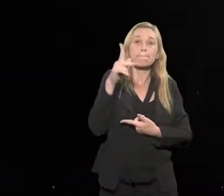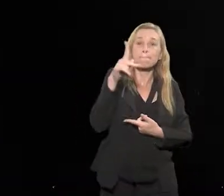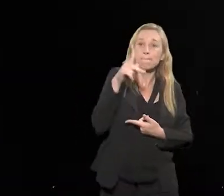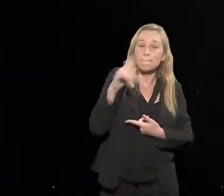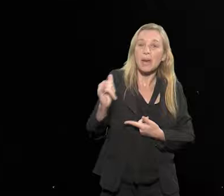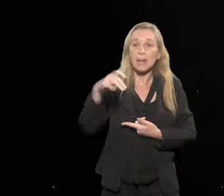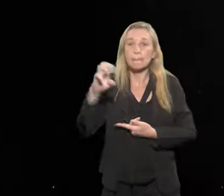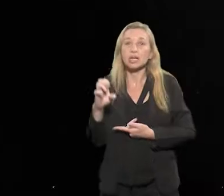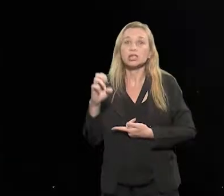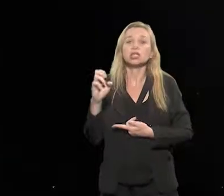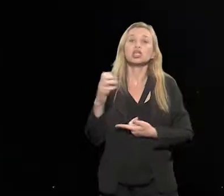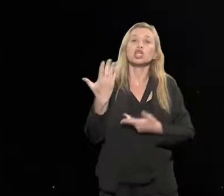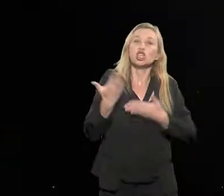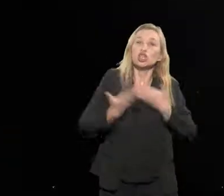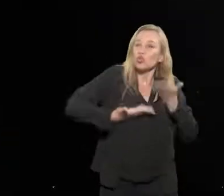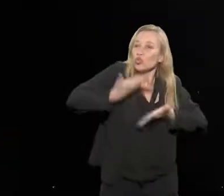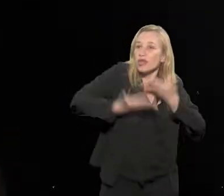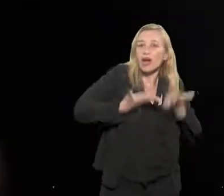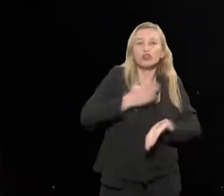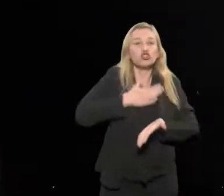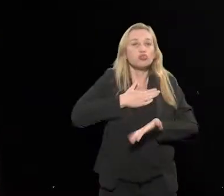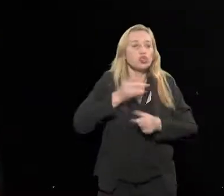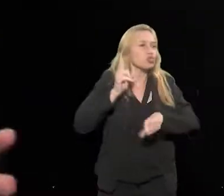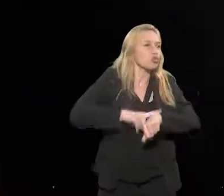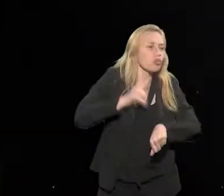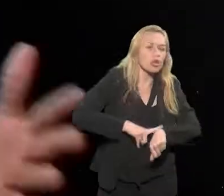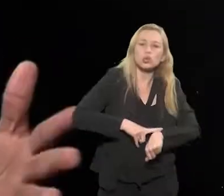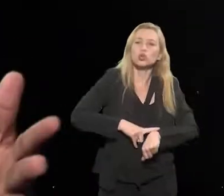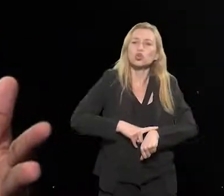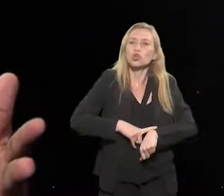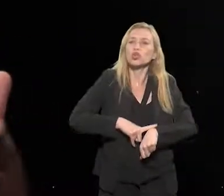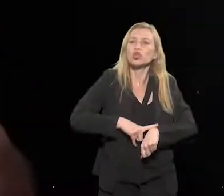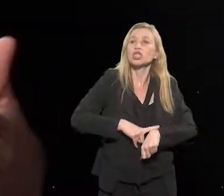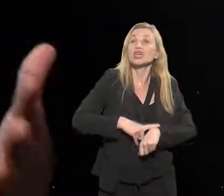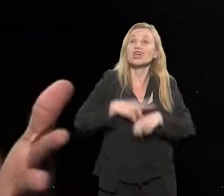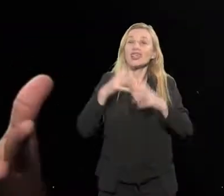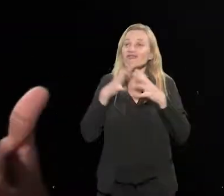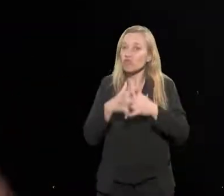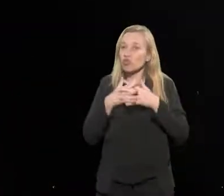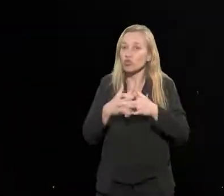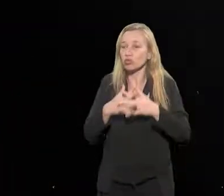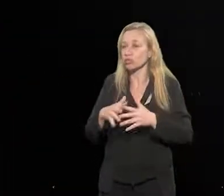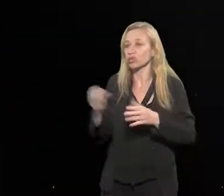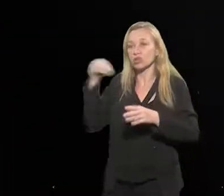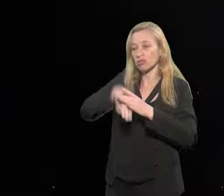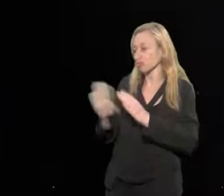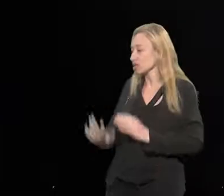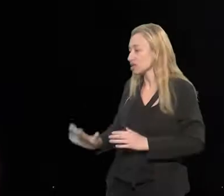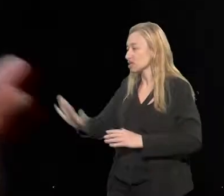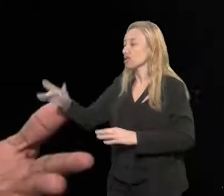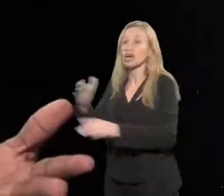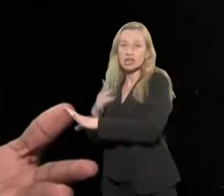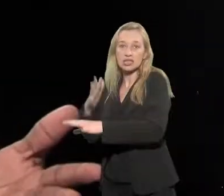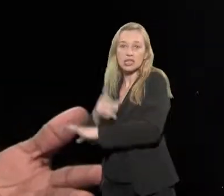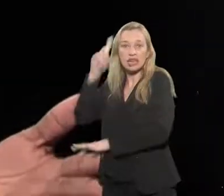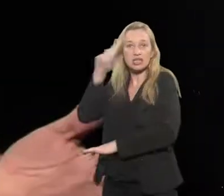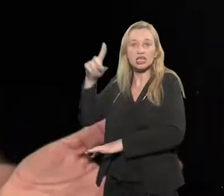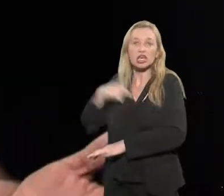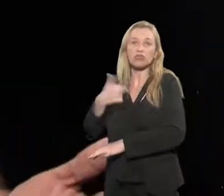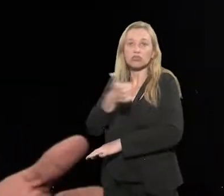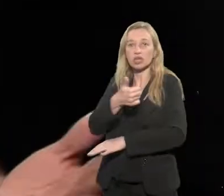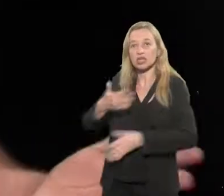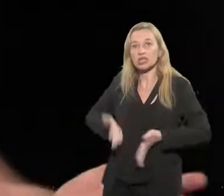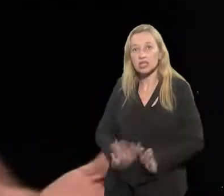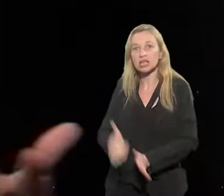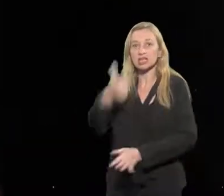terem pais que cuidaram de mim num momento que era muito complexo na Cidade de Deus. Eu sou nascido